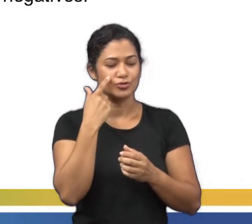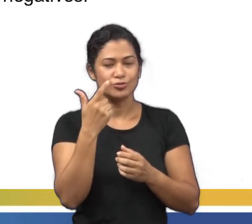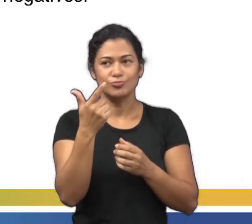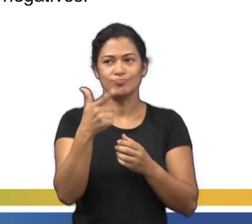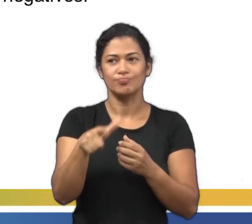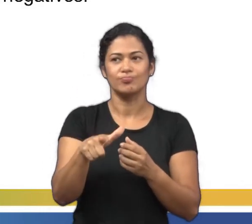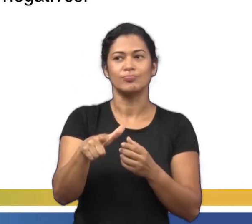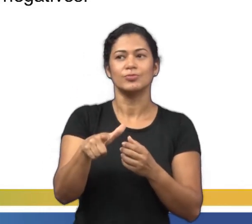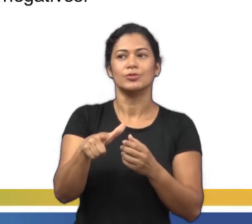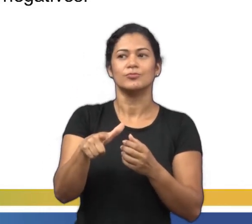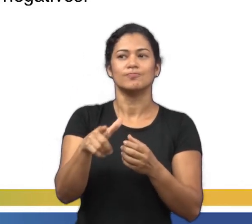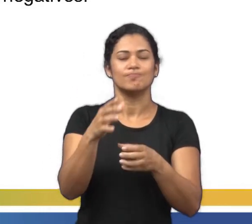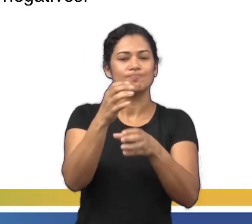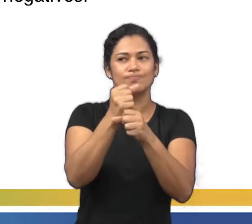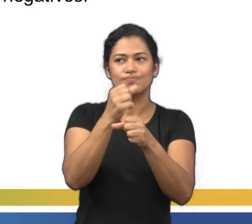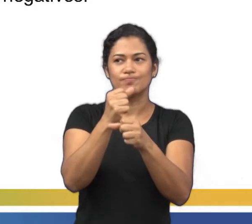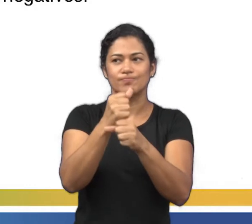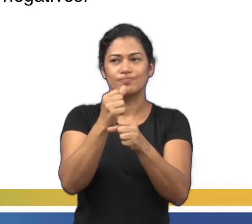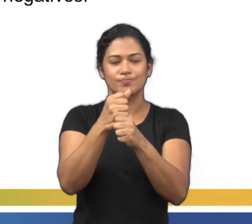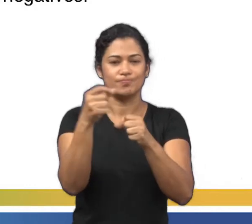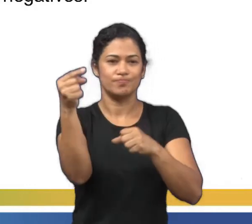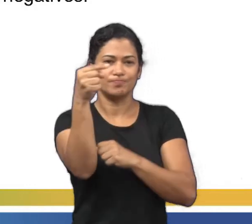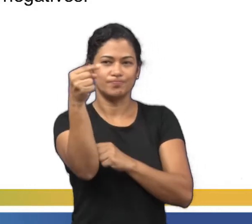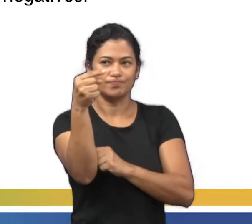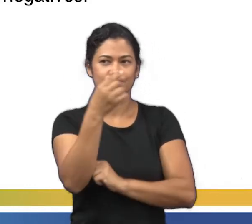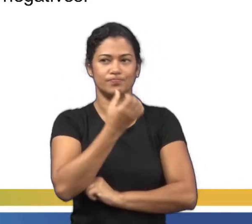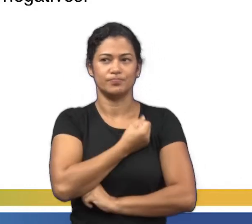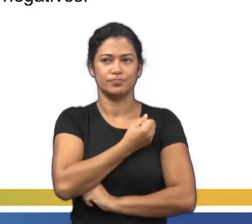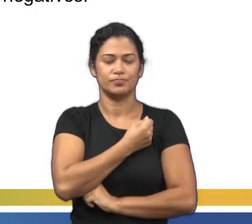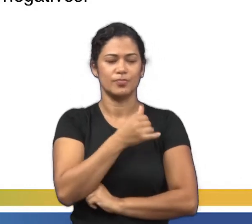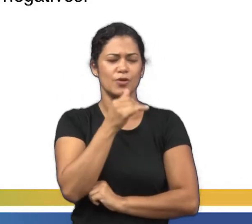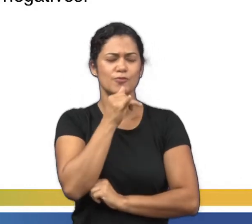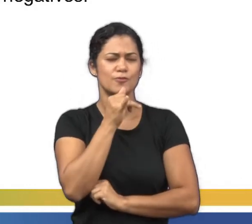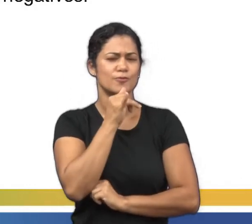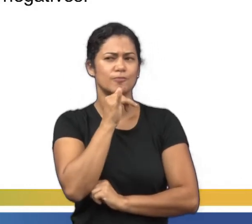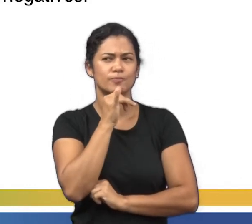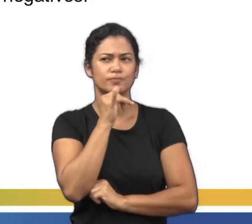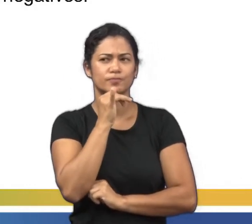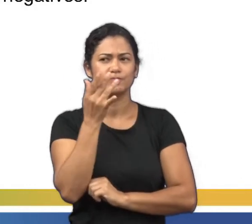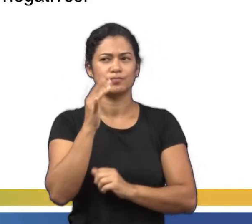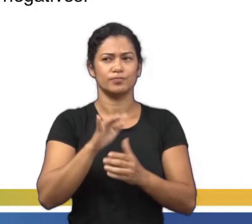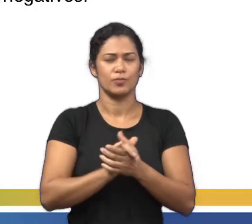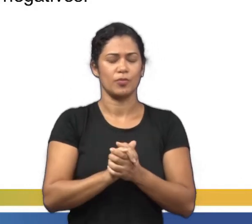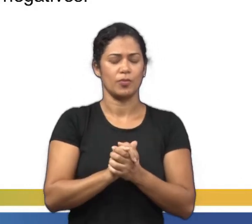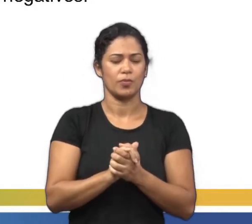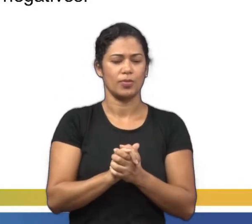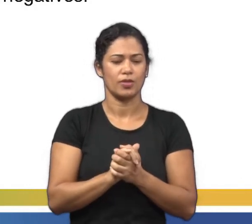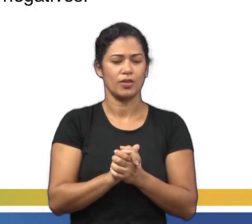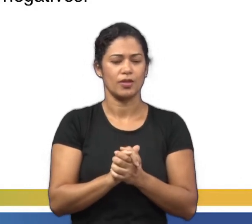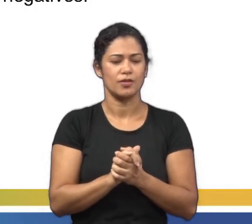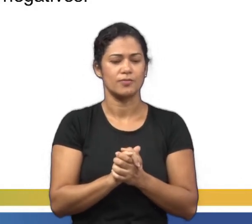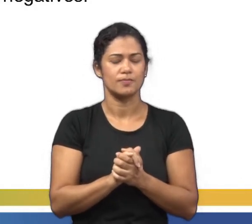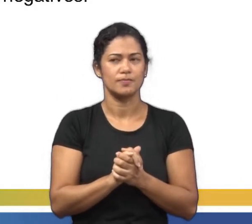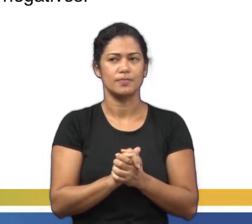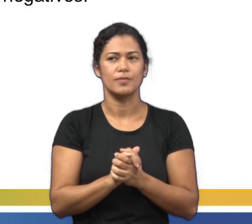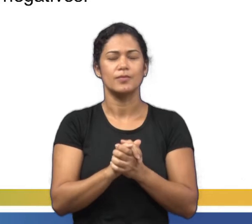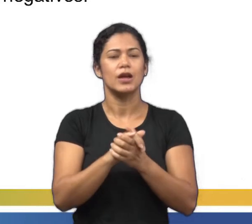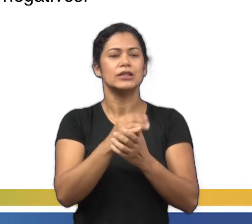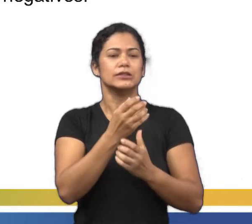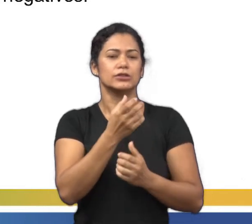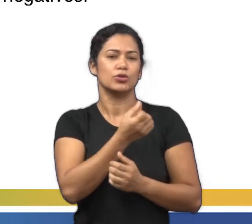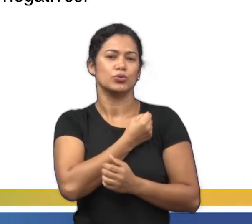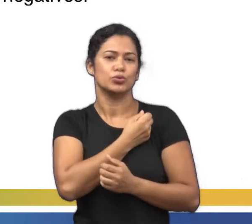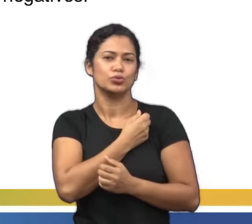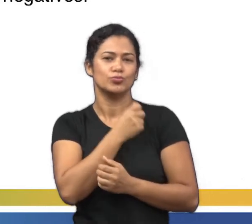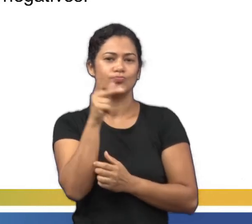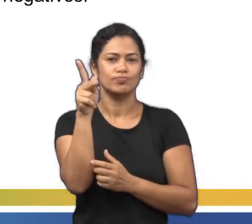só aos números negativos. Então, vou mostrar para vocês que quando for par, igual está acontecendo aí,